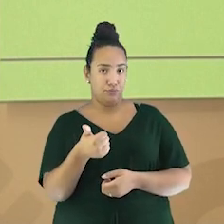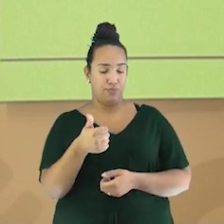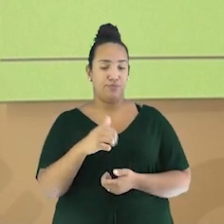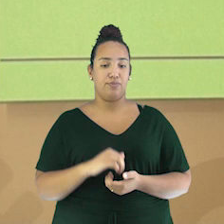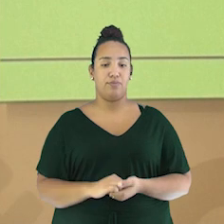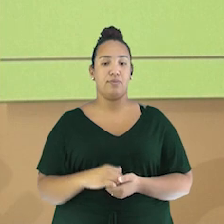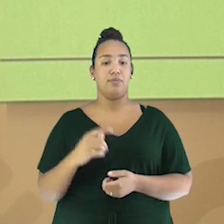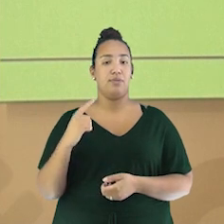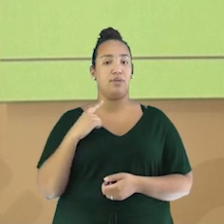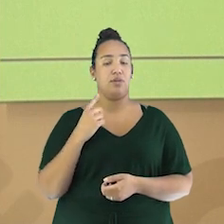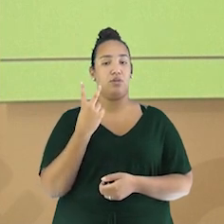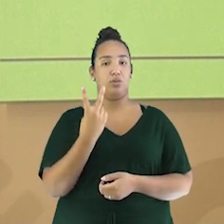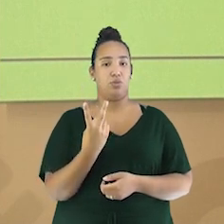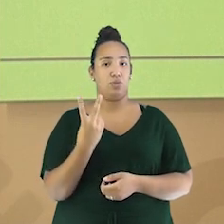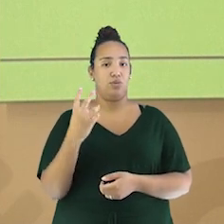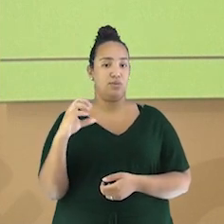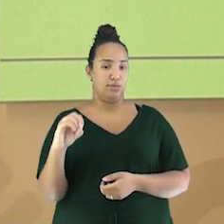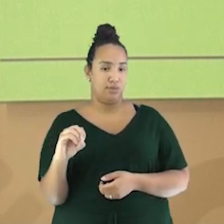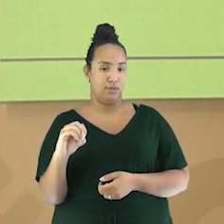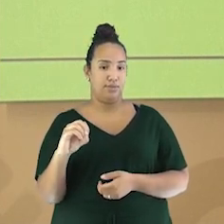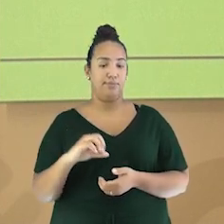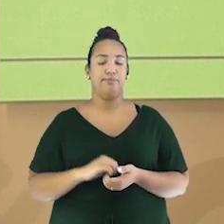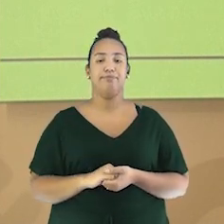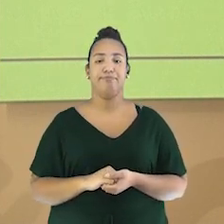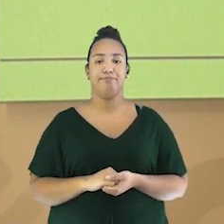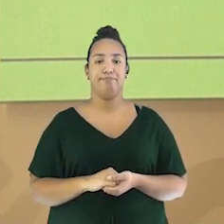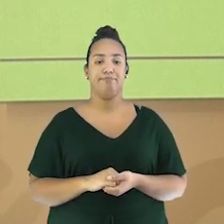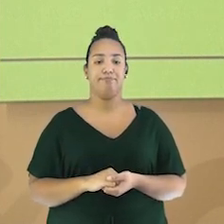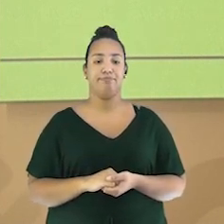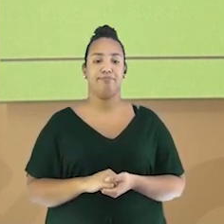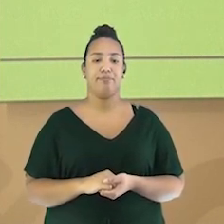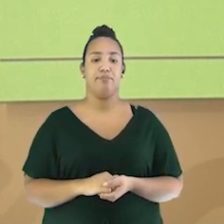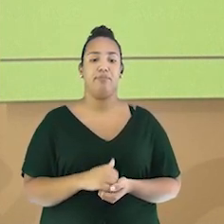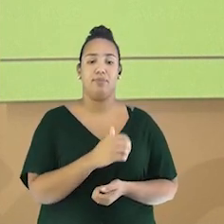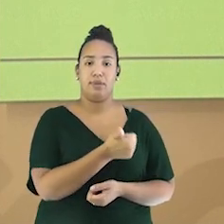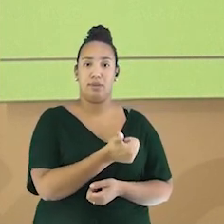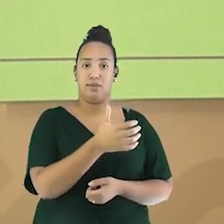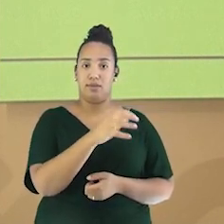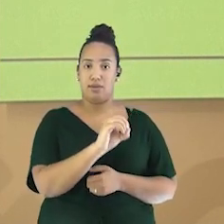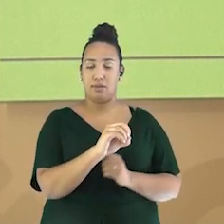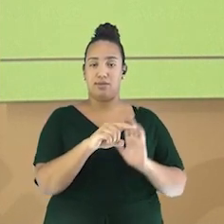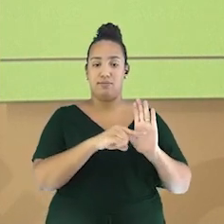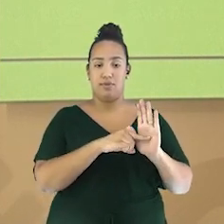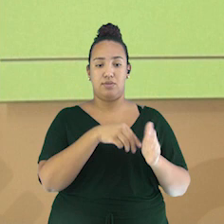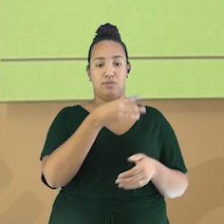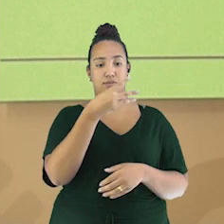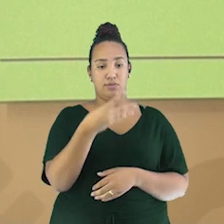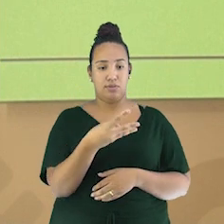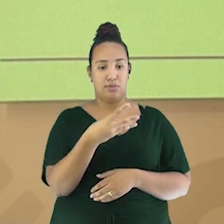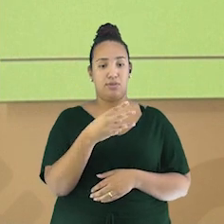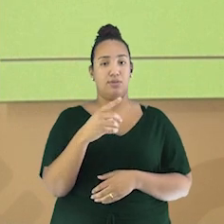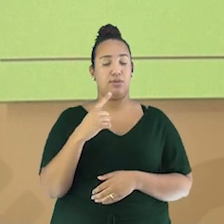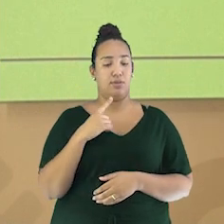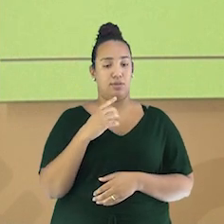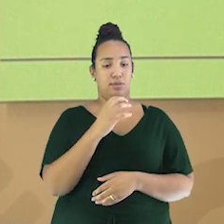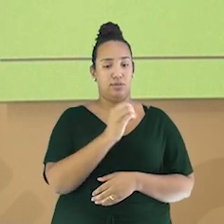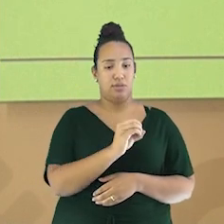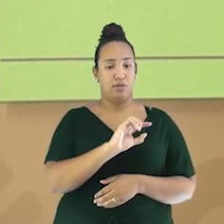vai possuir 2 zeros. 10 elevado a menos 3 vai resultar em